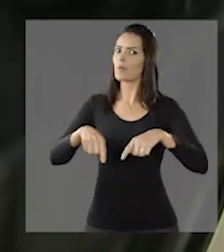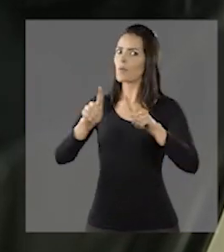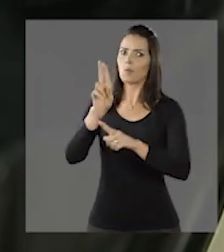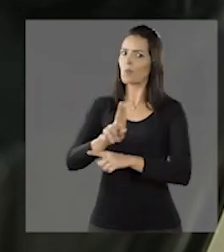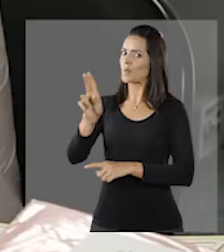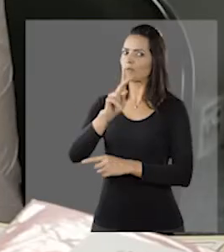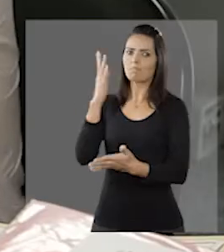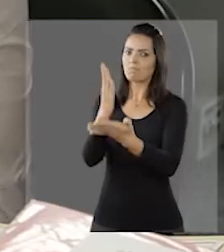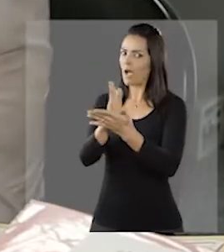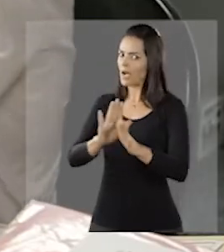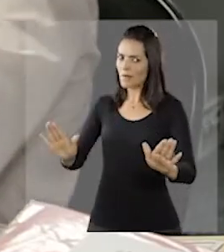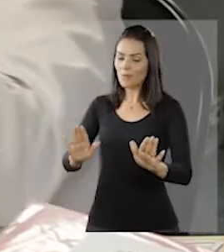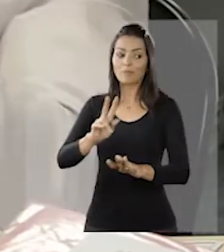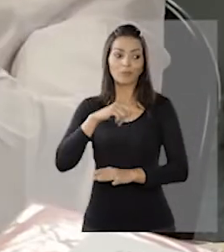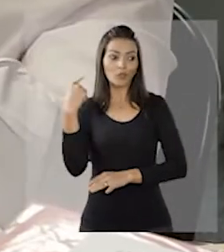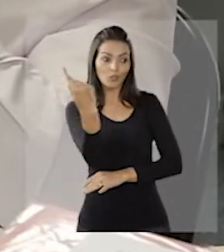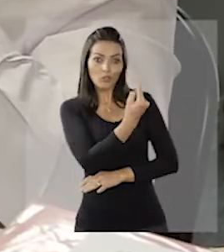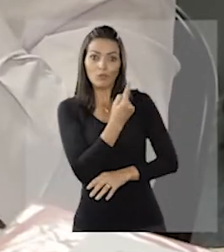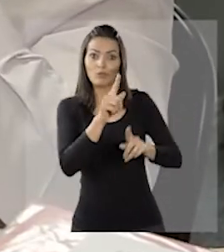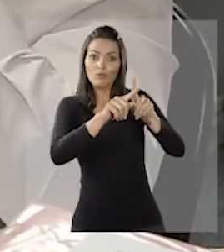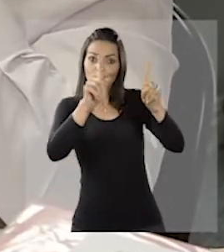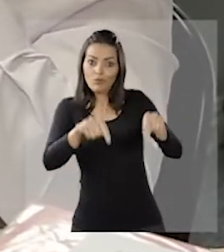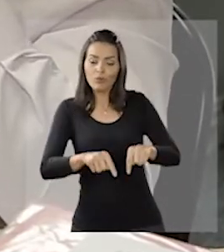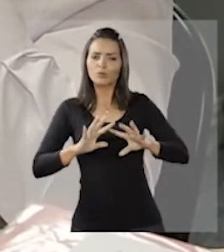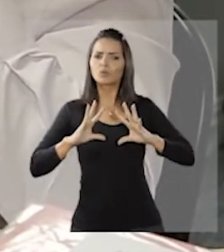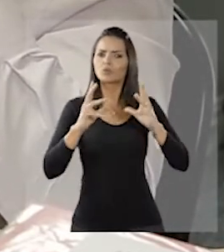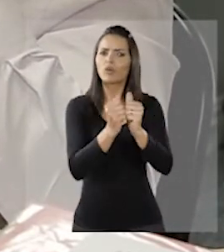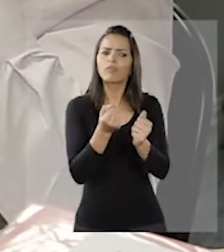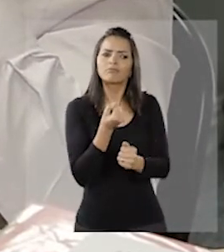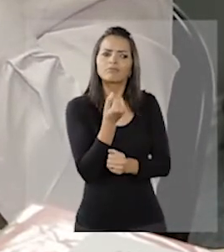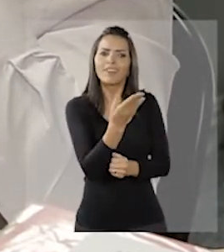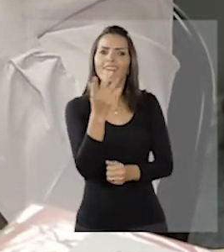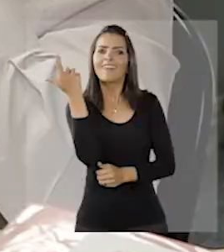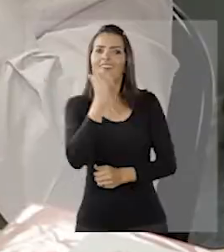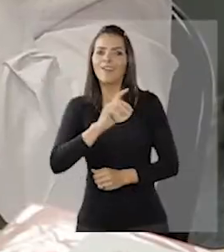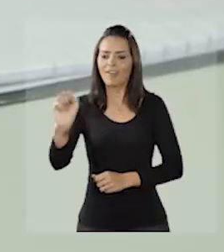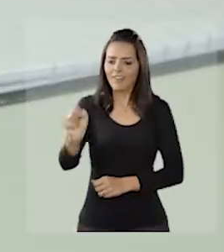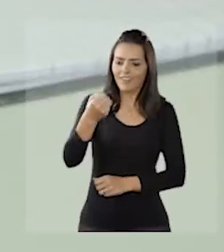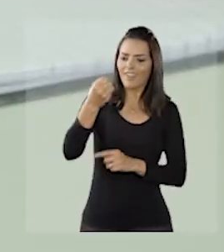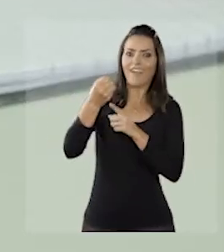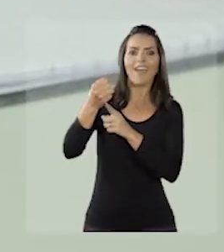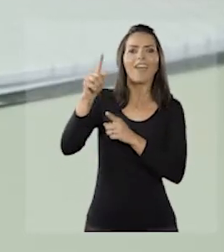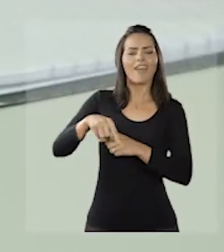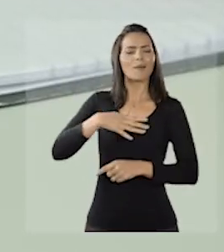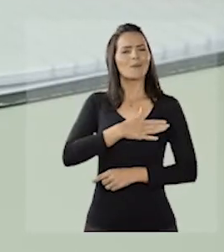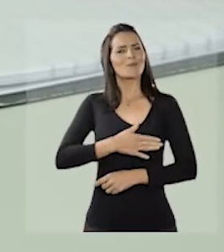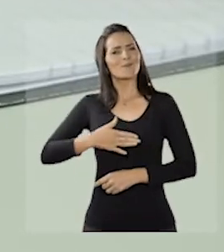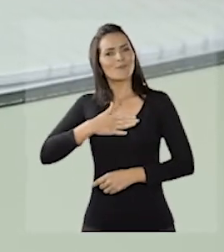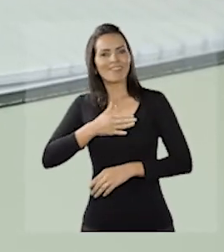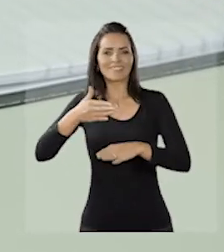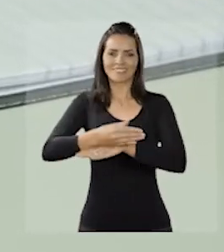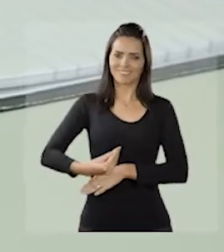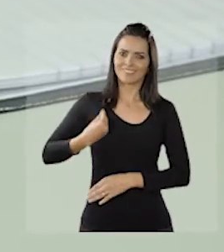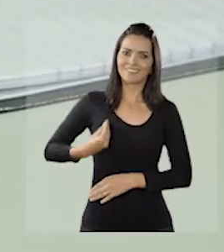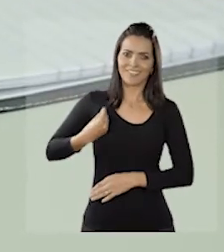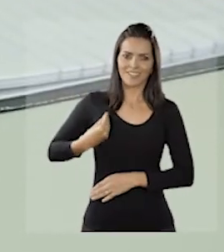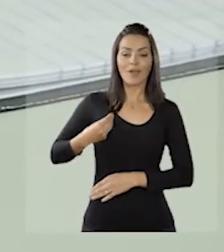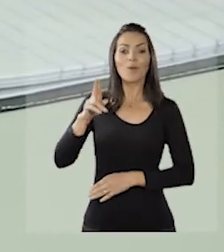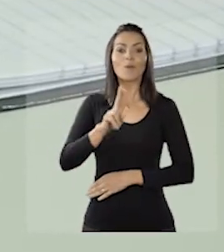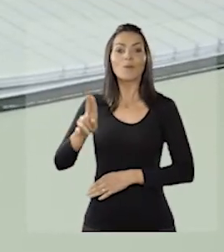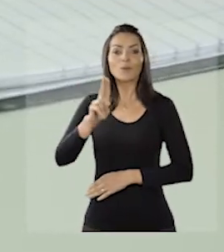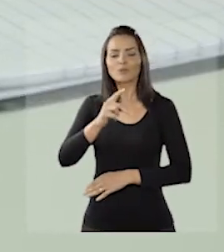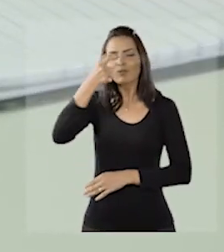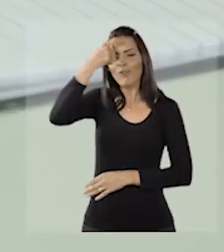por aqui. Todos os funcionários ganharam canecas de porcelana e têm satisfação em participar de iniciativas de